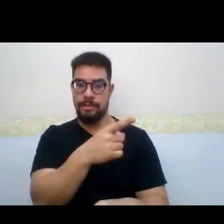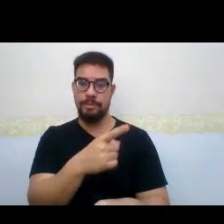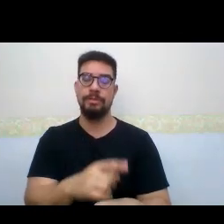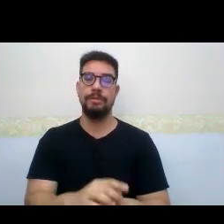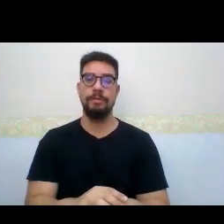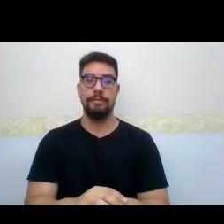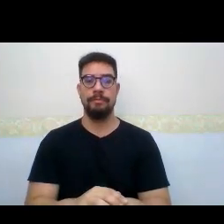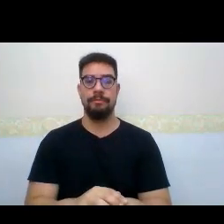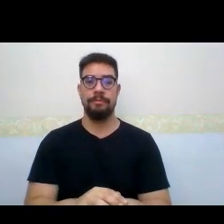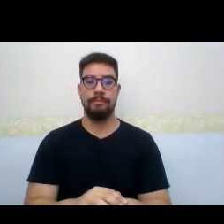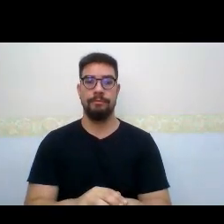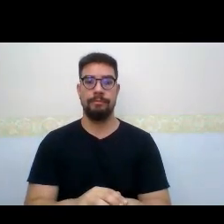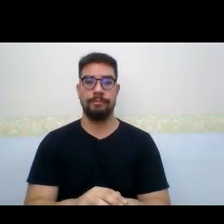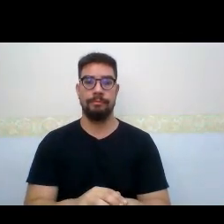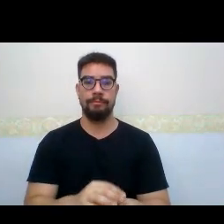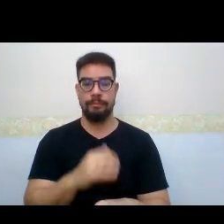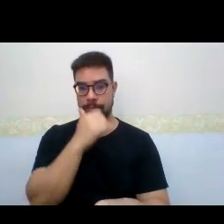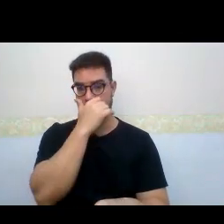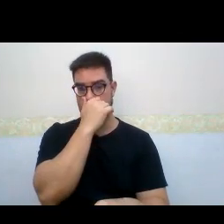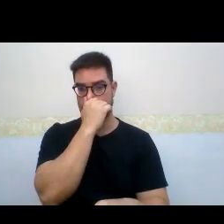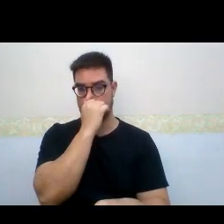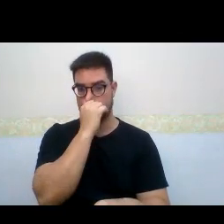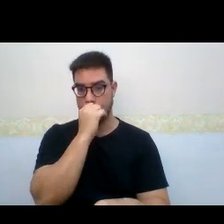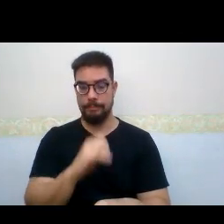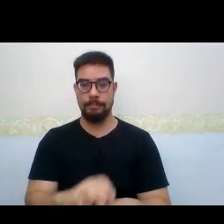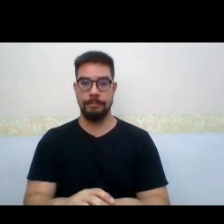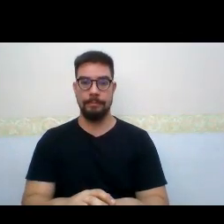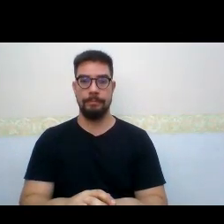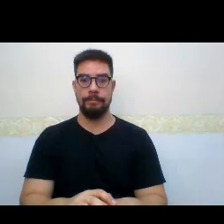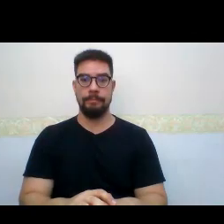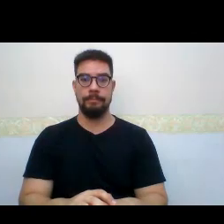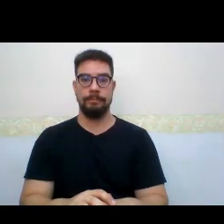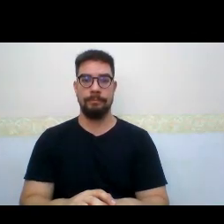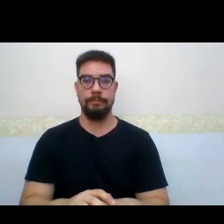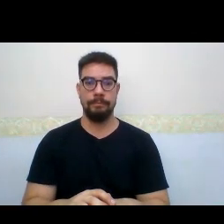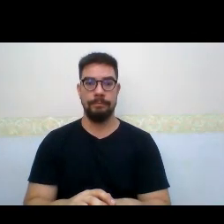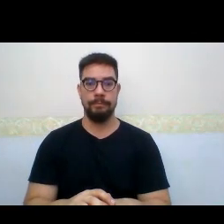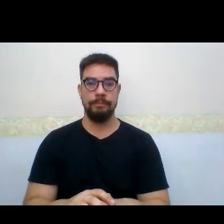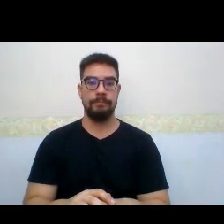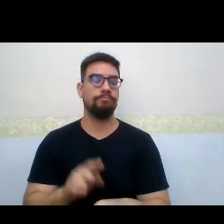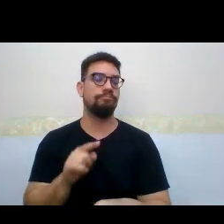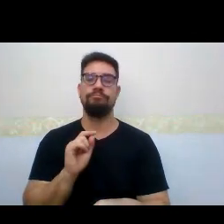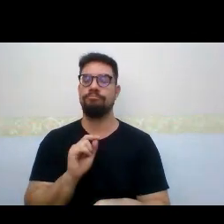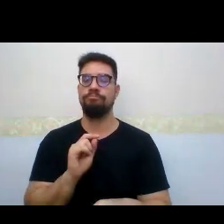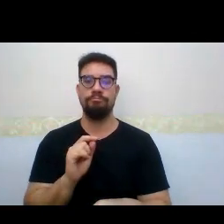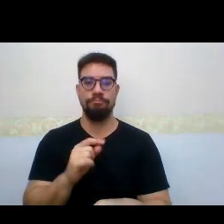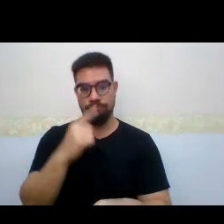Veja só, primeiro eu quero que vocês olhem para a imagem. Então, aqui eu tenho